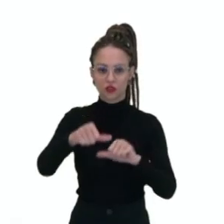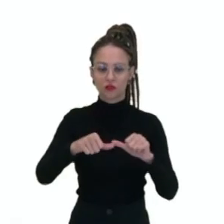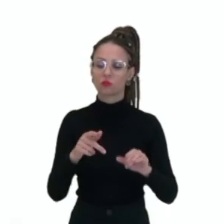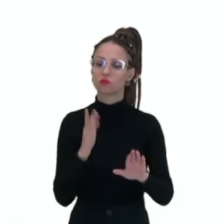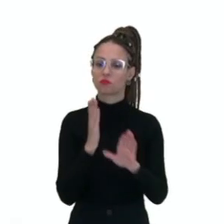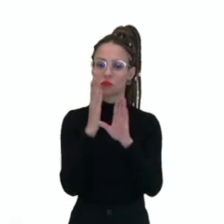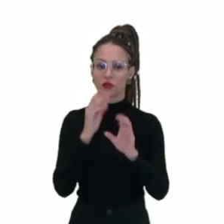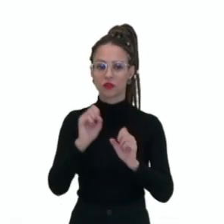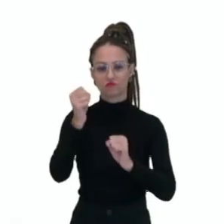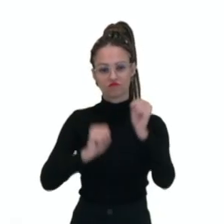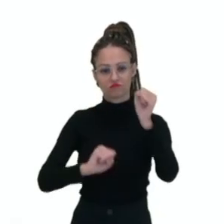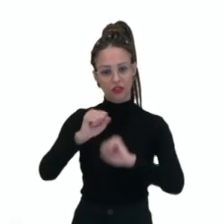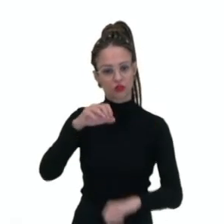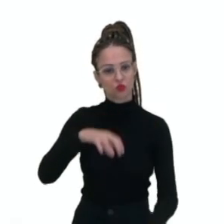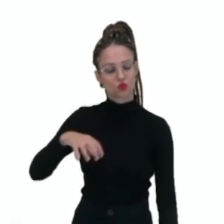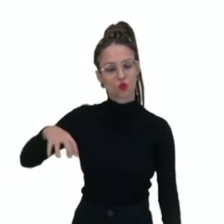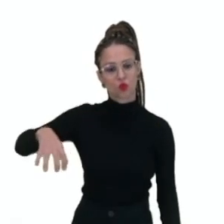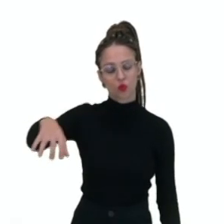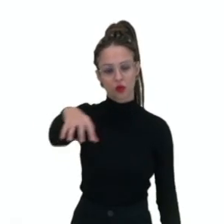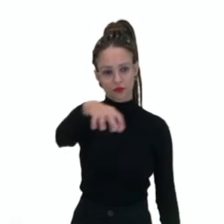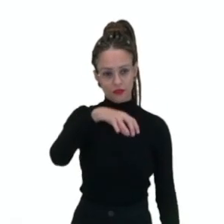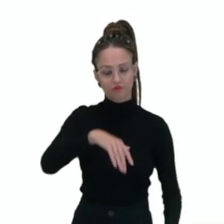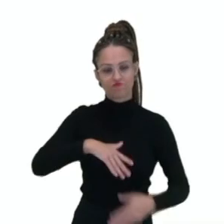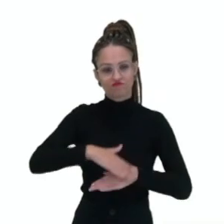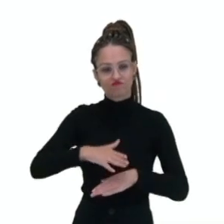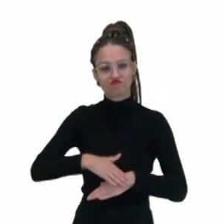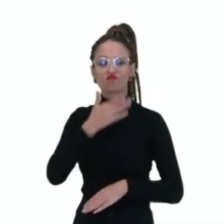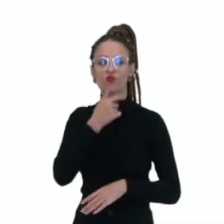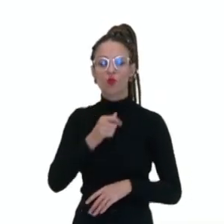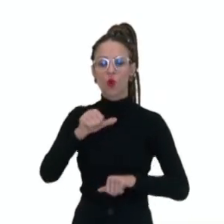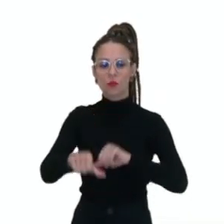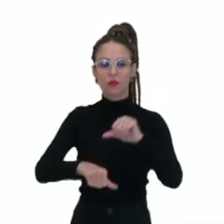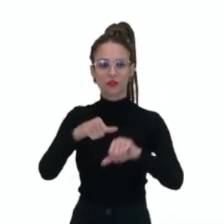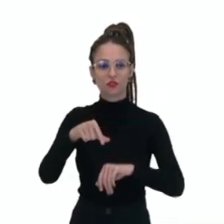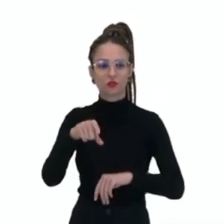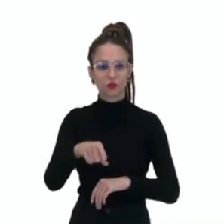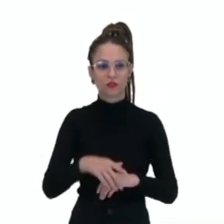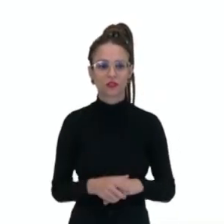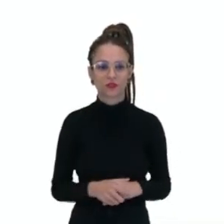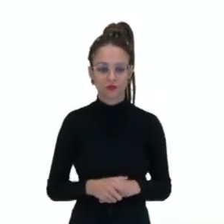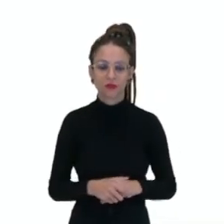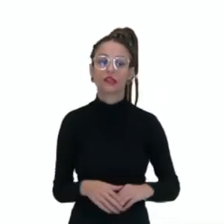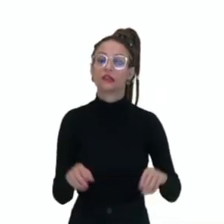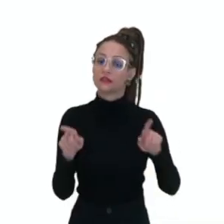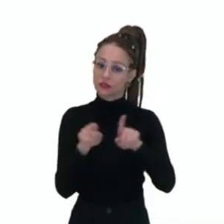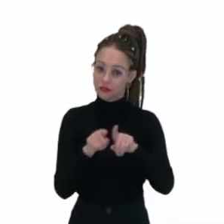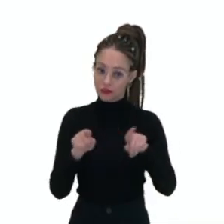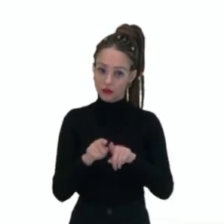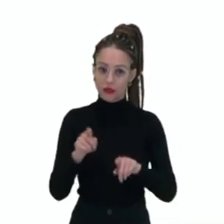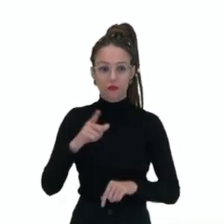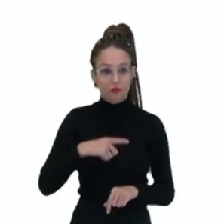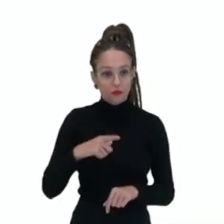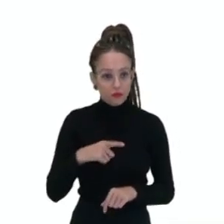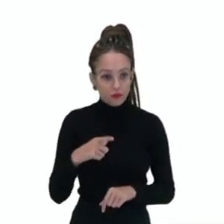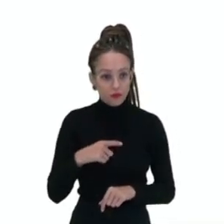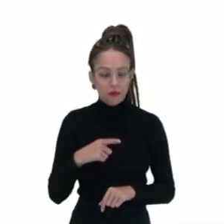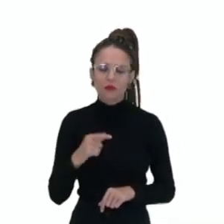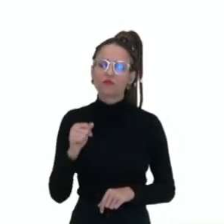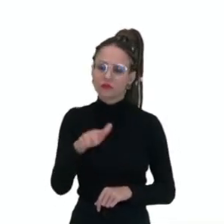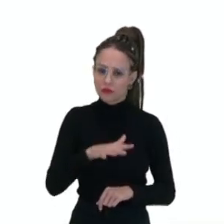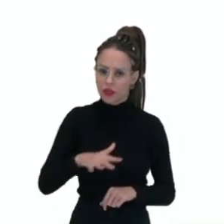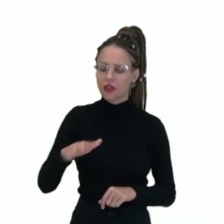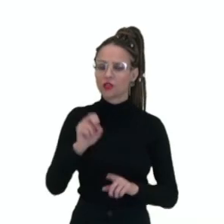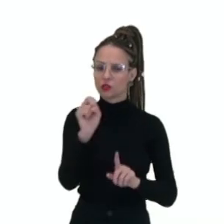ações antrópicas, ou seja, ações do homem na transformação do espaço. E também tem um cunho social